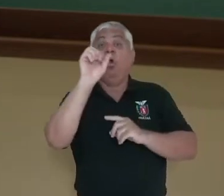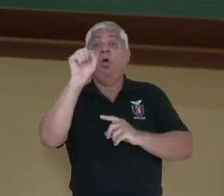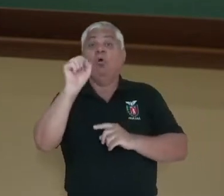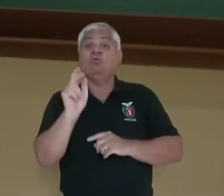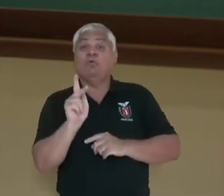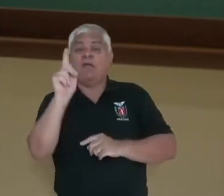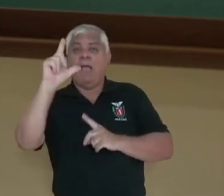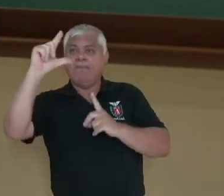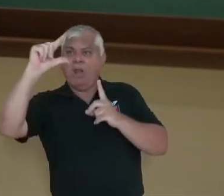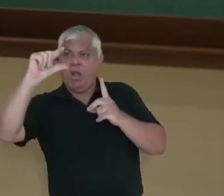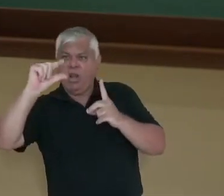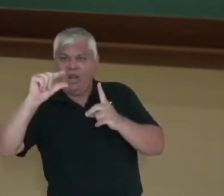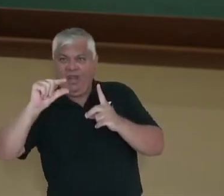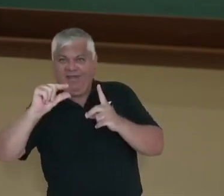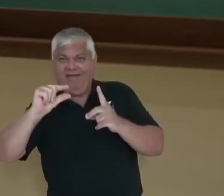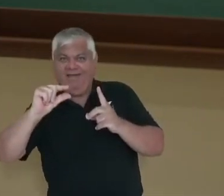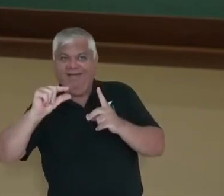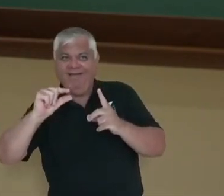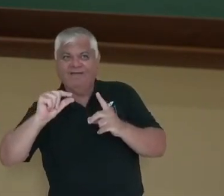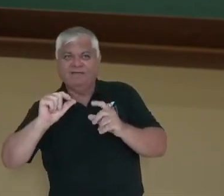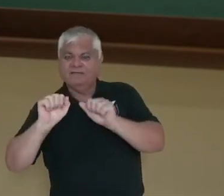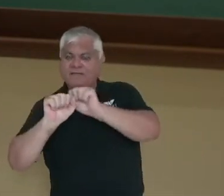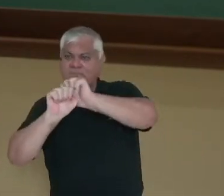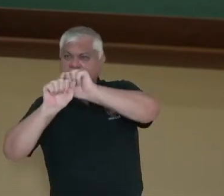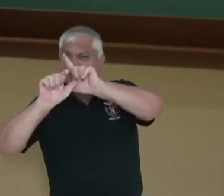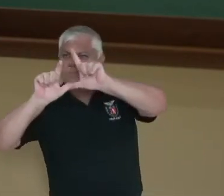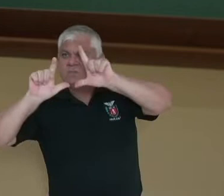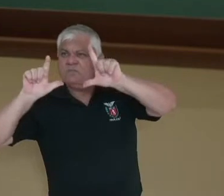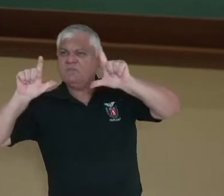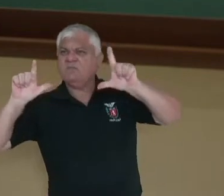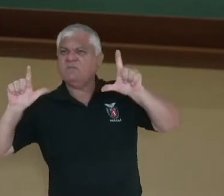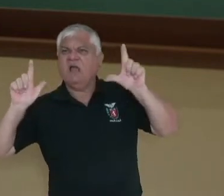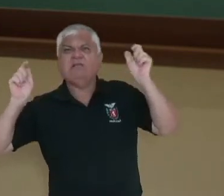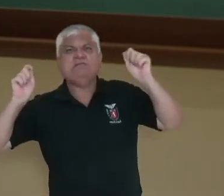em 8K com muito mais resolução do que comparado com